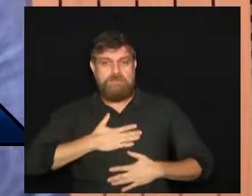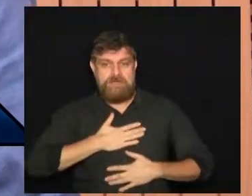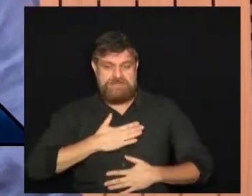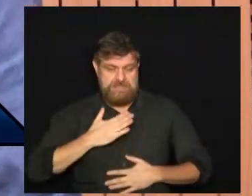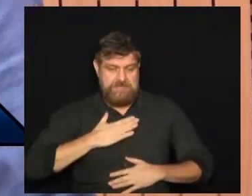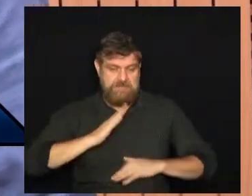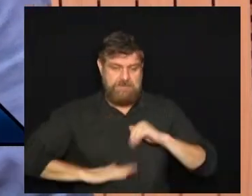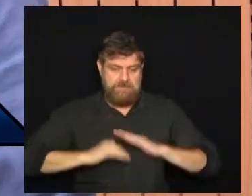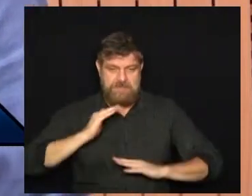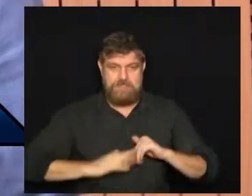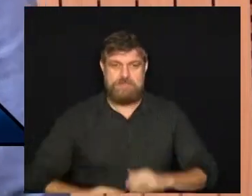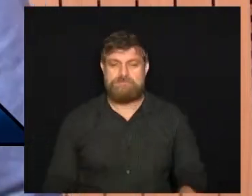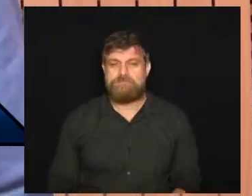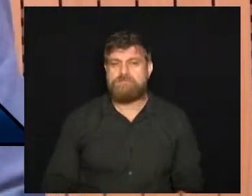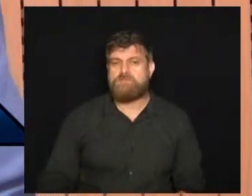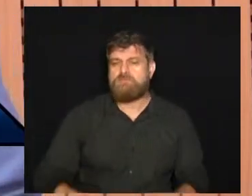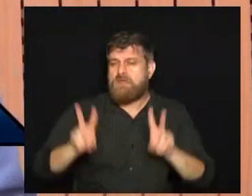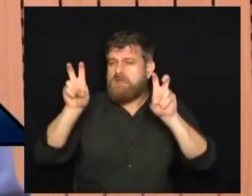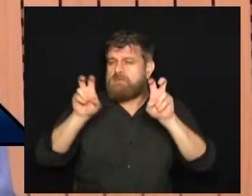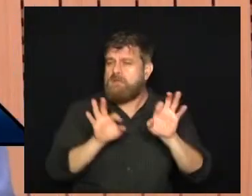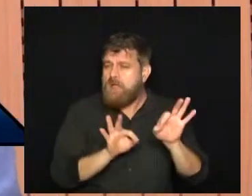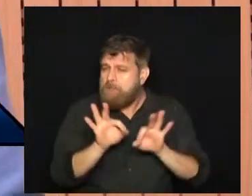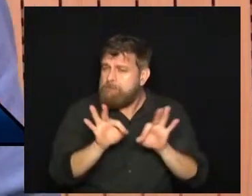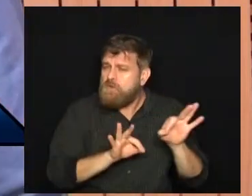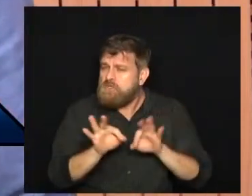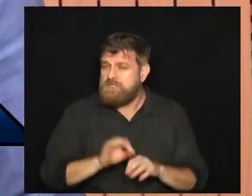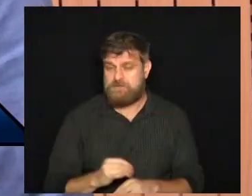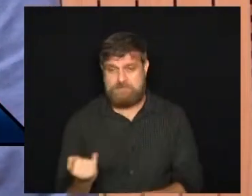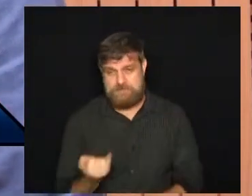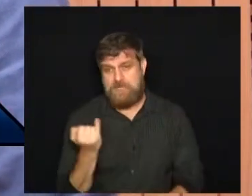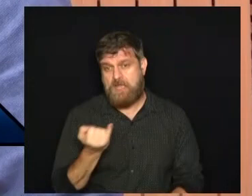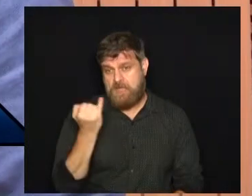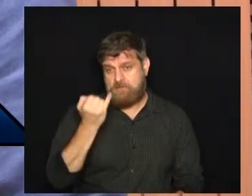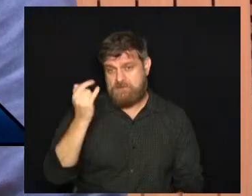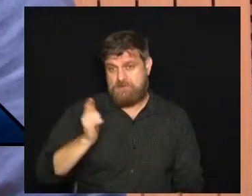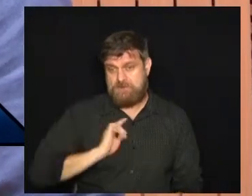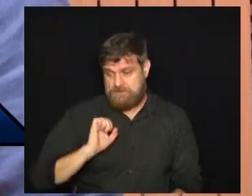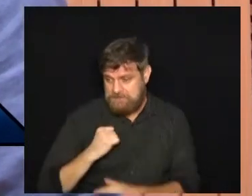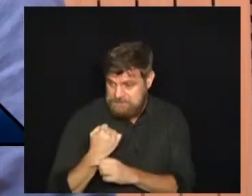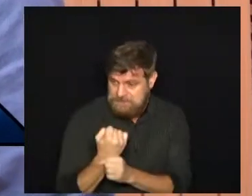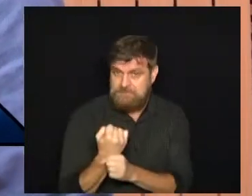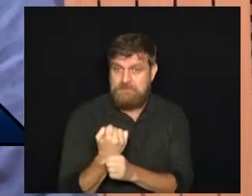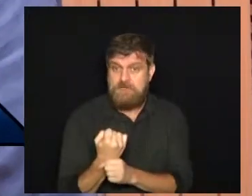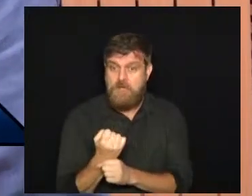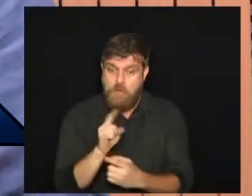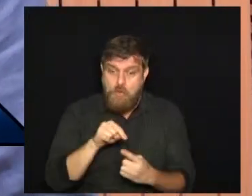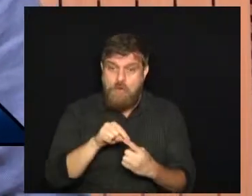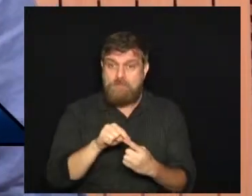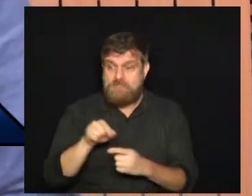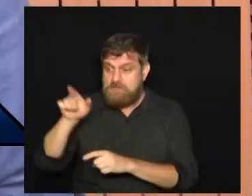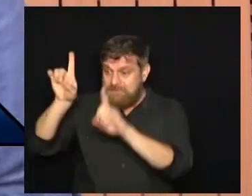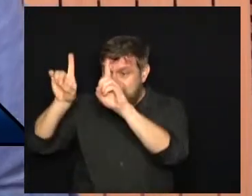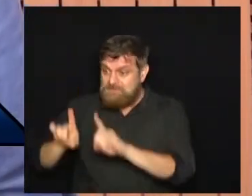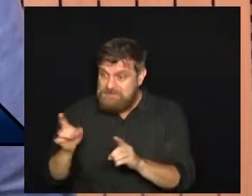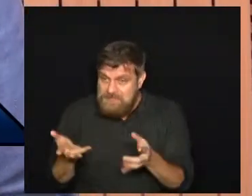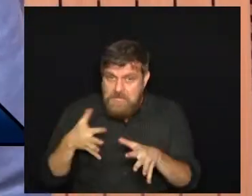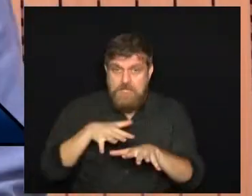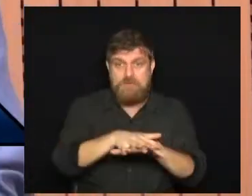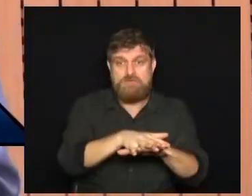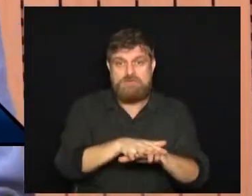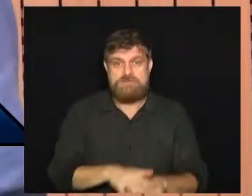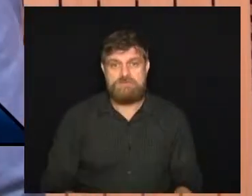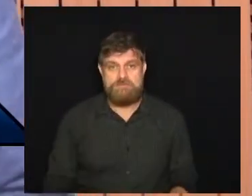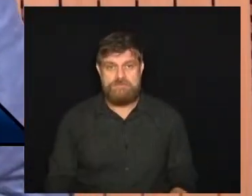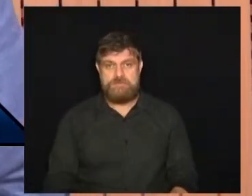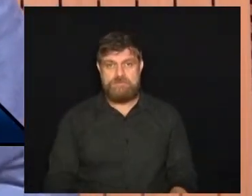faço. Agora, quando a gente fala de projetos, né, são projetos importantes que garantem a inclusão dessas pessoas. Olha, sem sombra de dúvida alguma, e